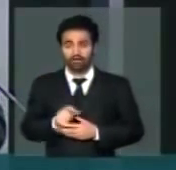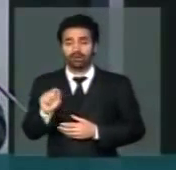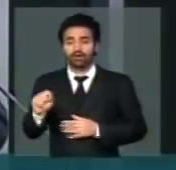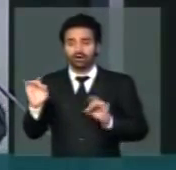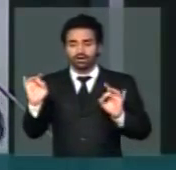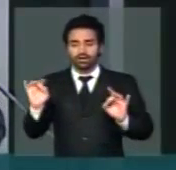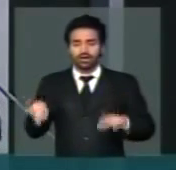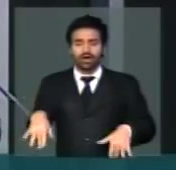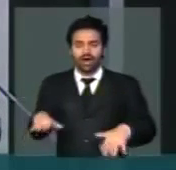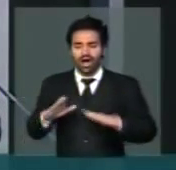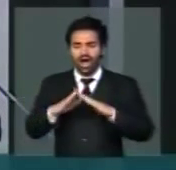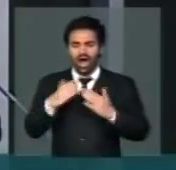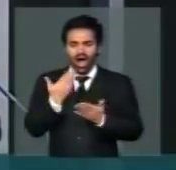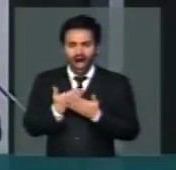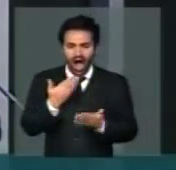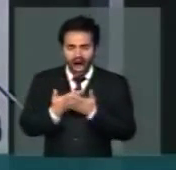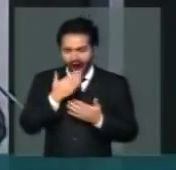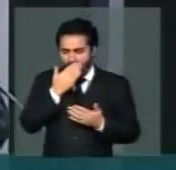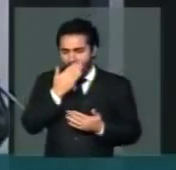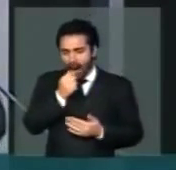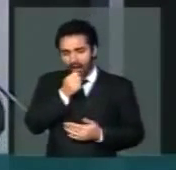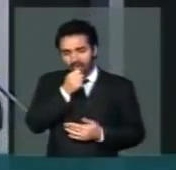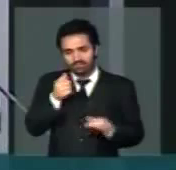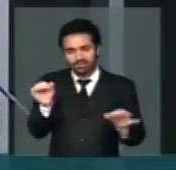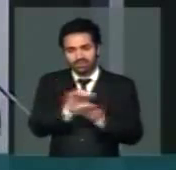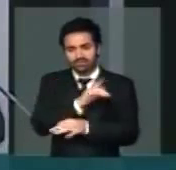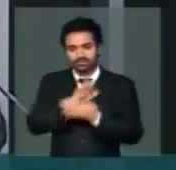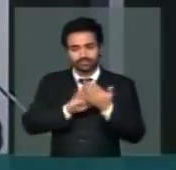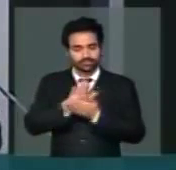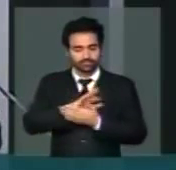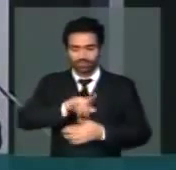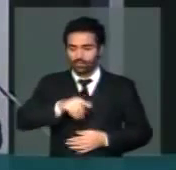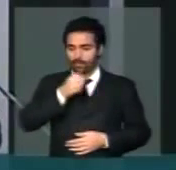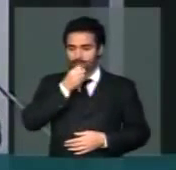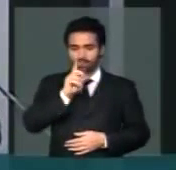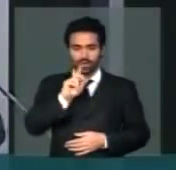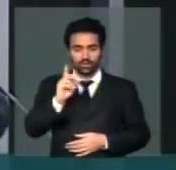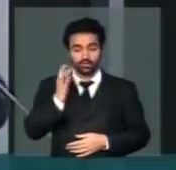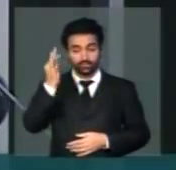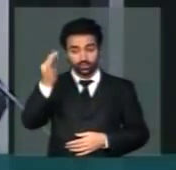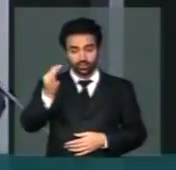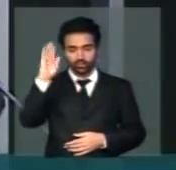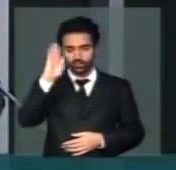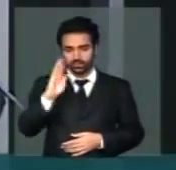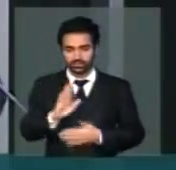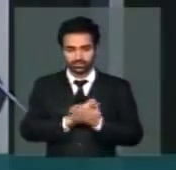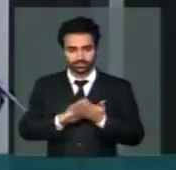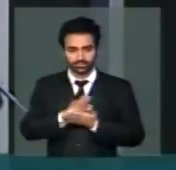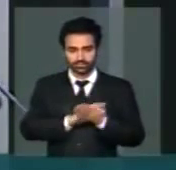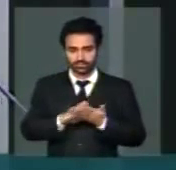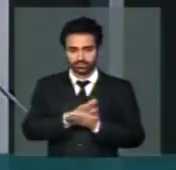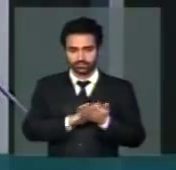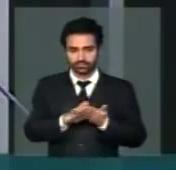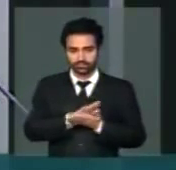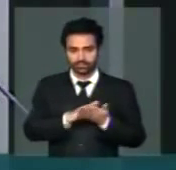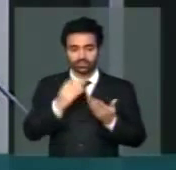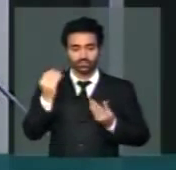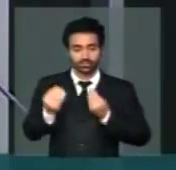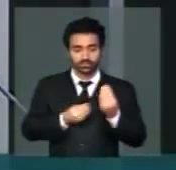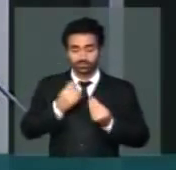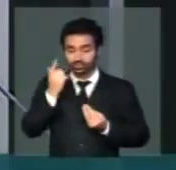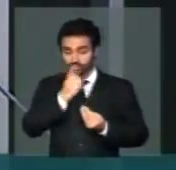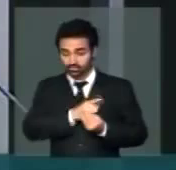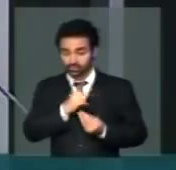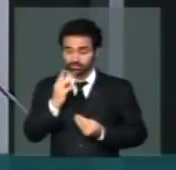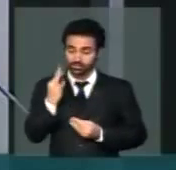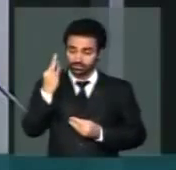seus estudos absolutamente inconclusos. Isso não é bom para o futuro do país. O passaporte para o futuro não é